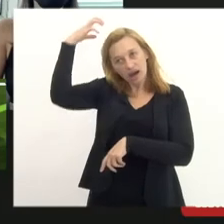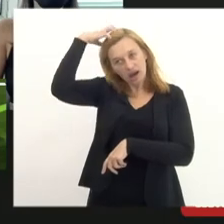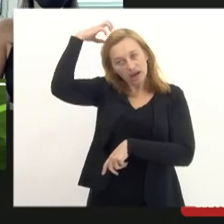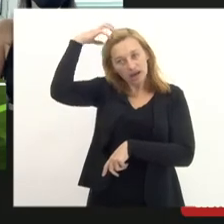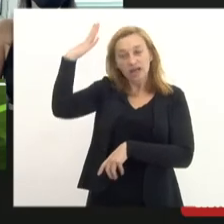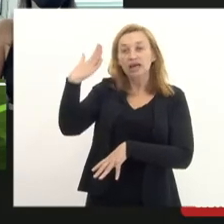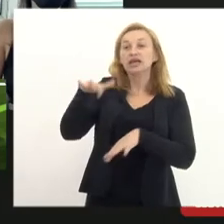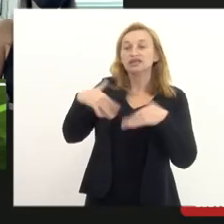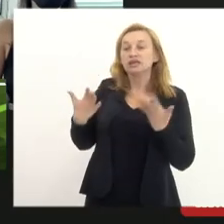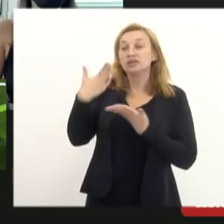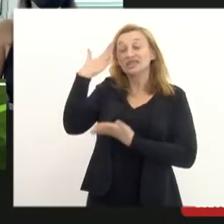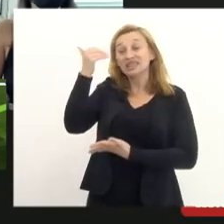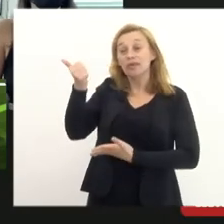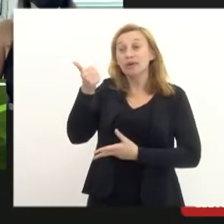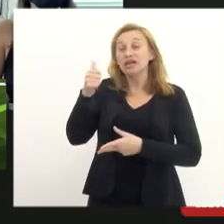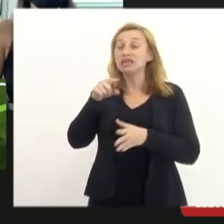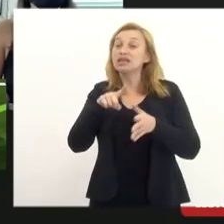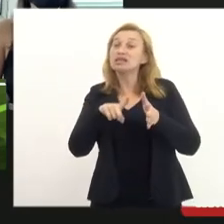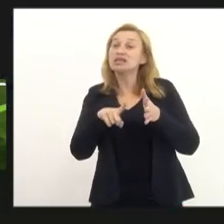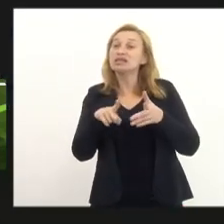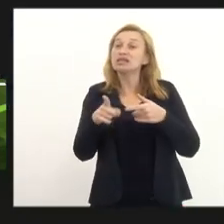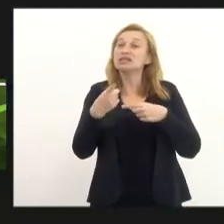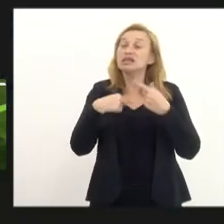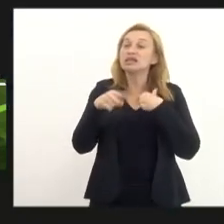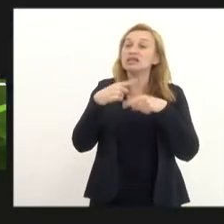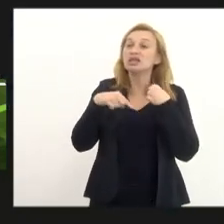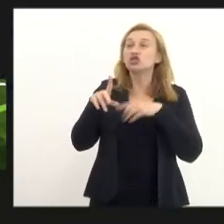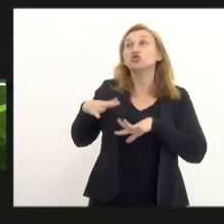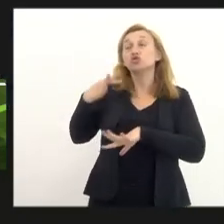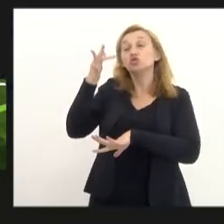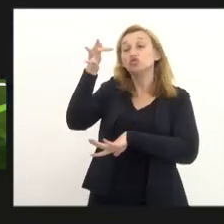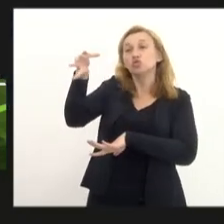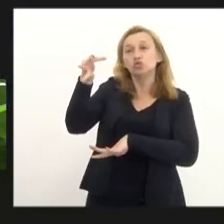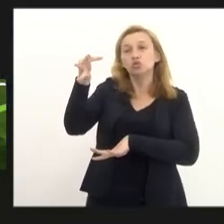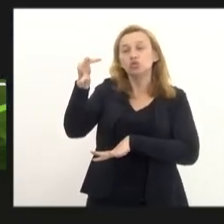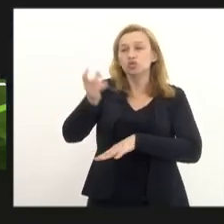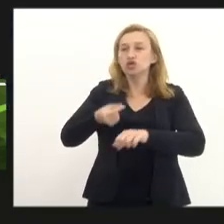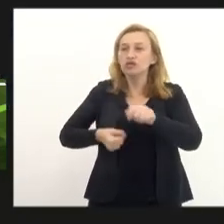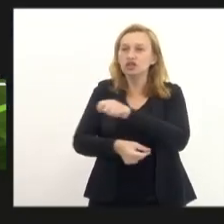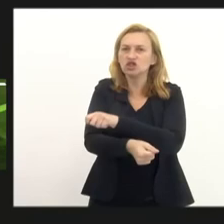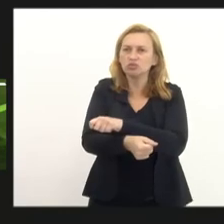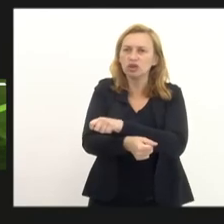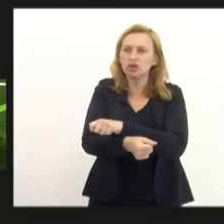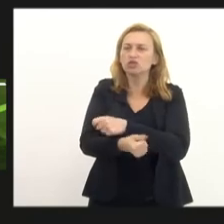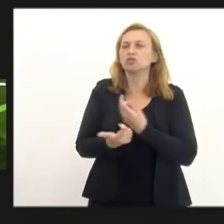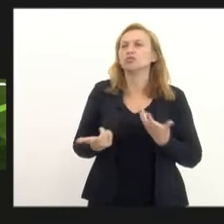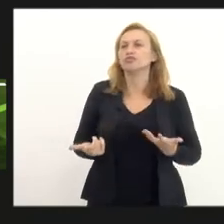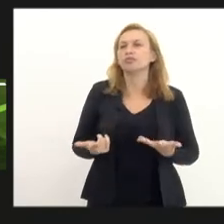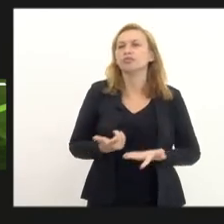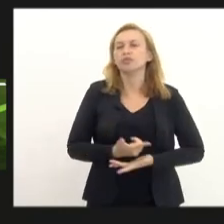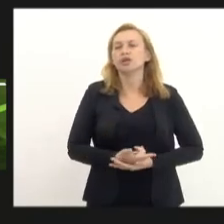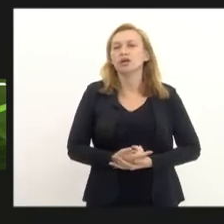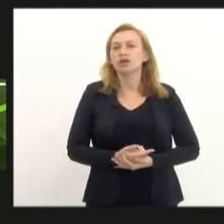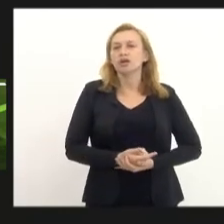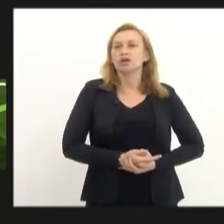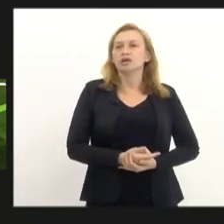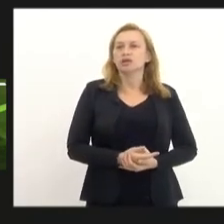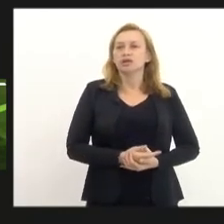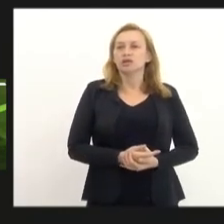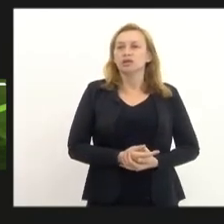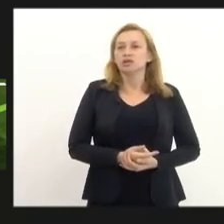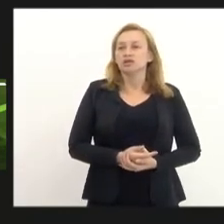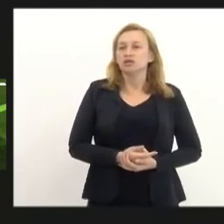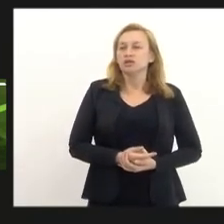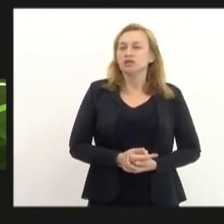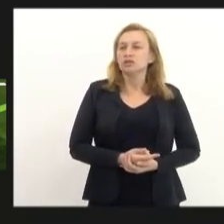Saber, não é, dessas perspectivas de futuro de investimentos, como, não é,